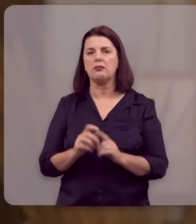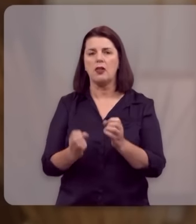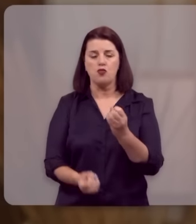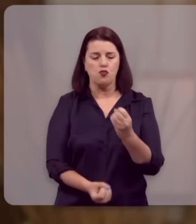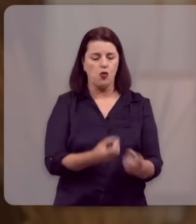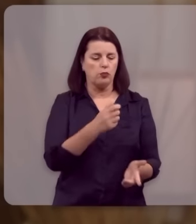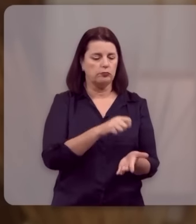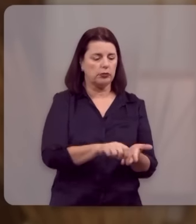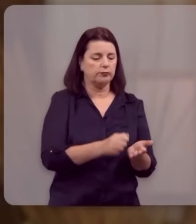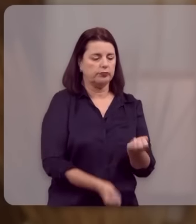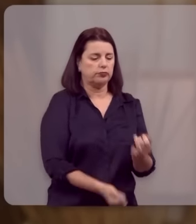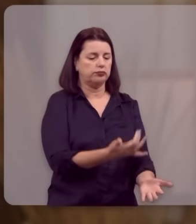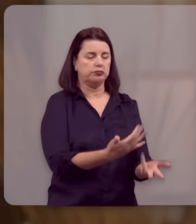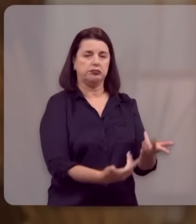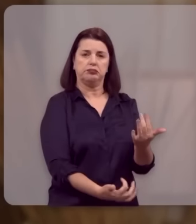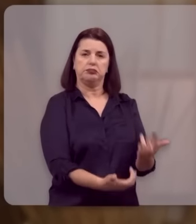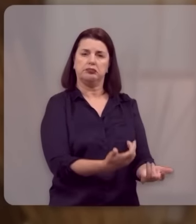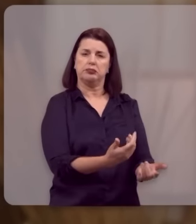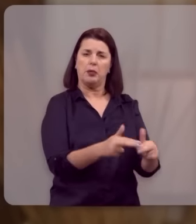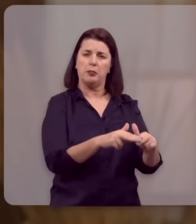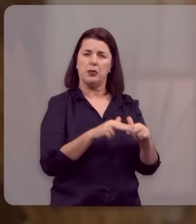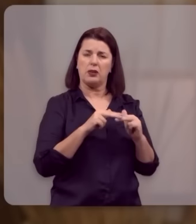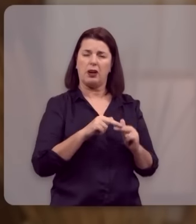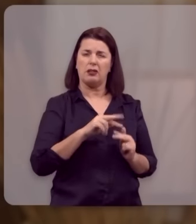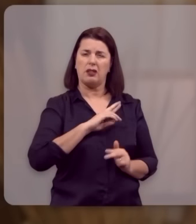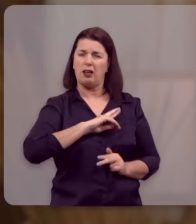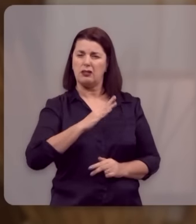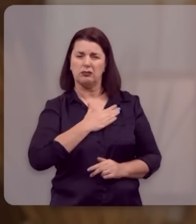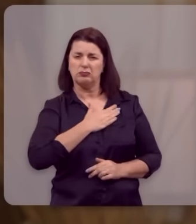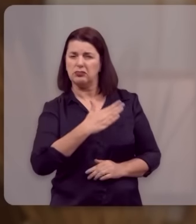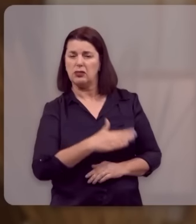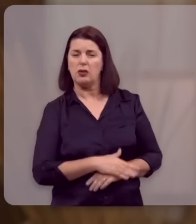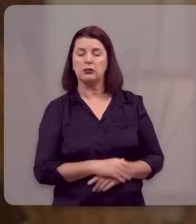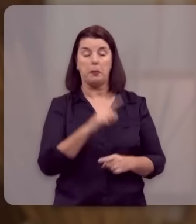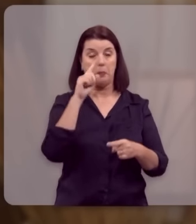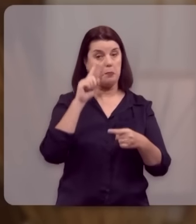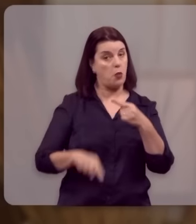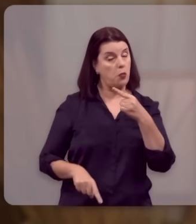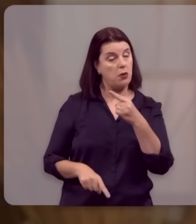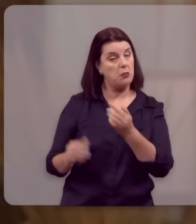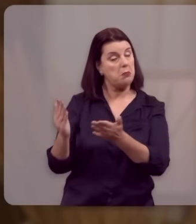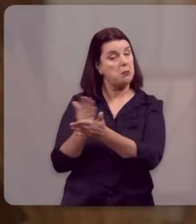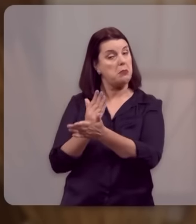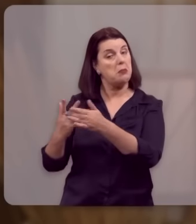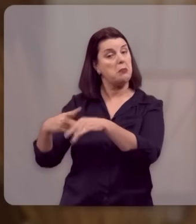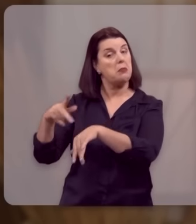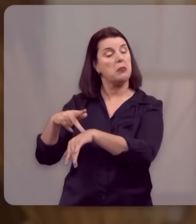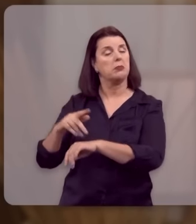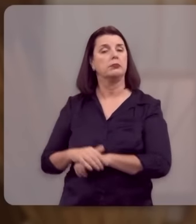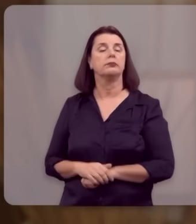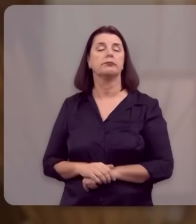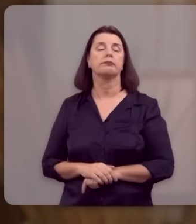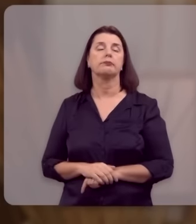queimada na fogueira da intolerância religiosa, proibida.